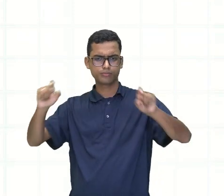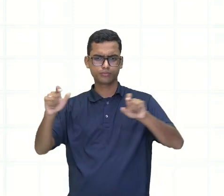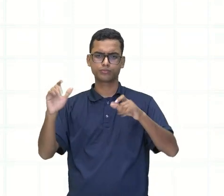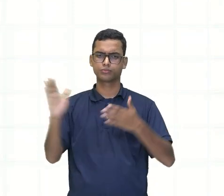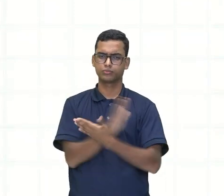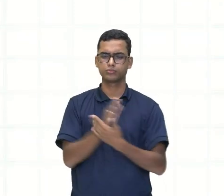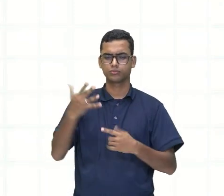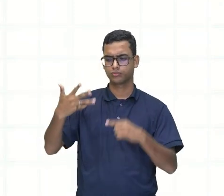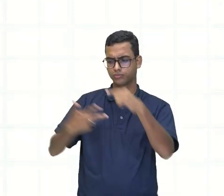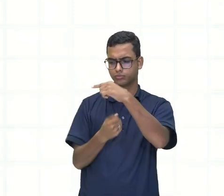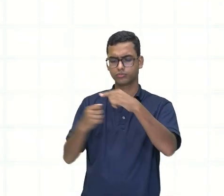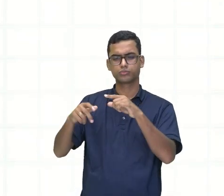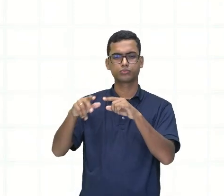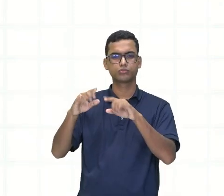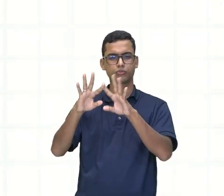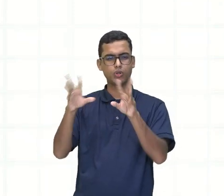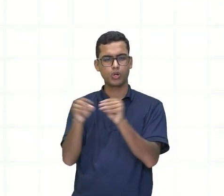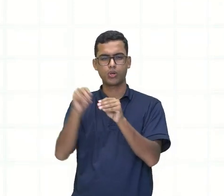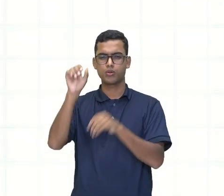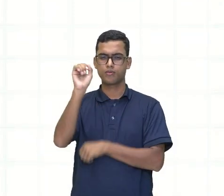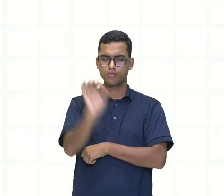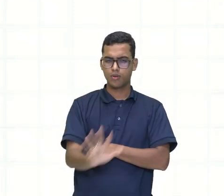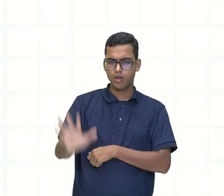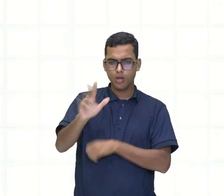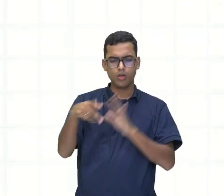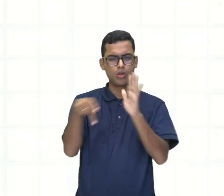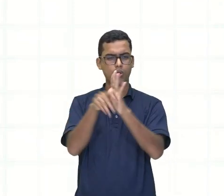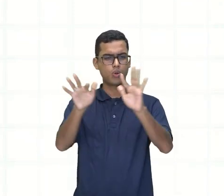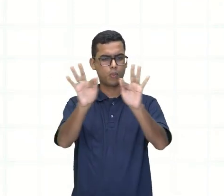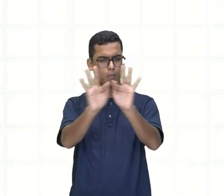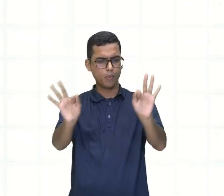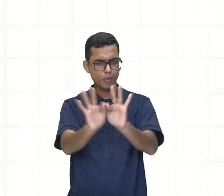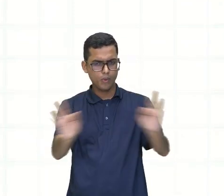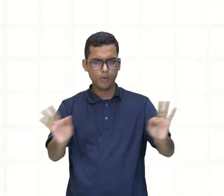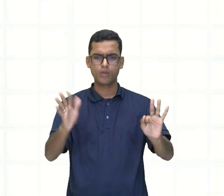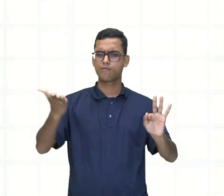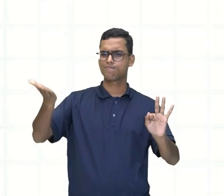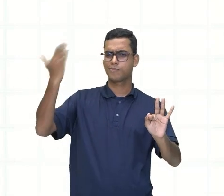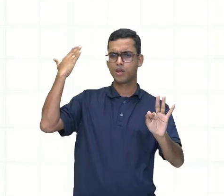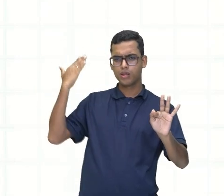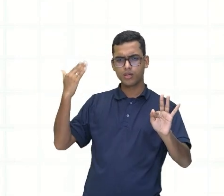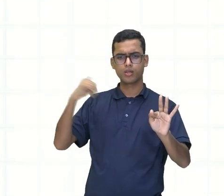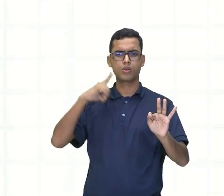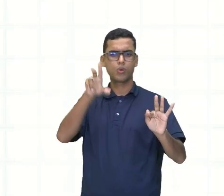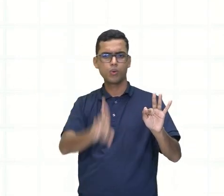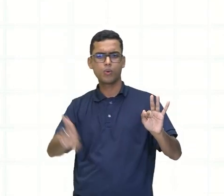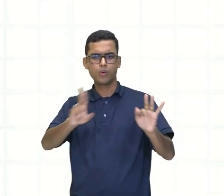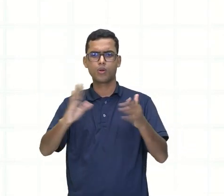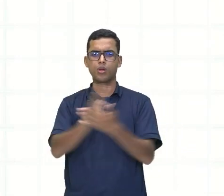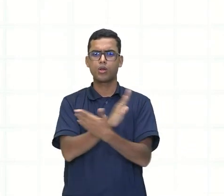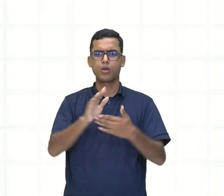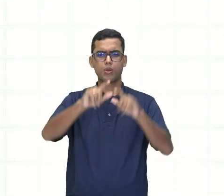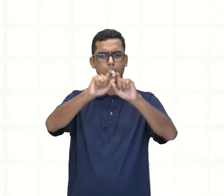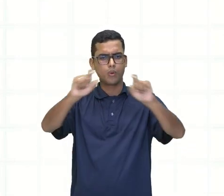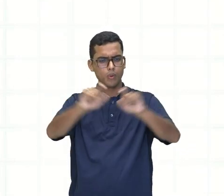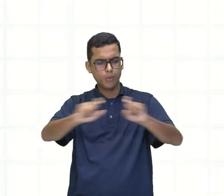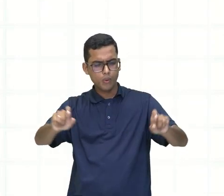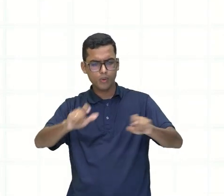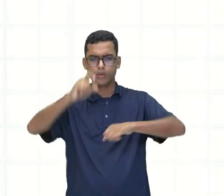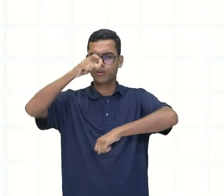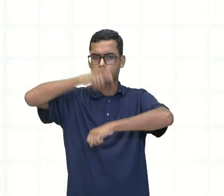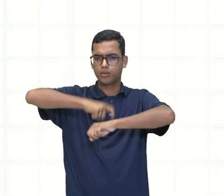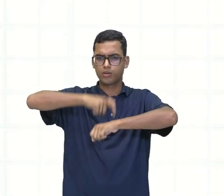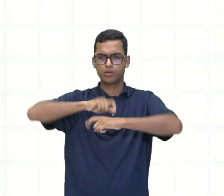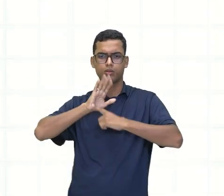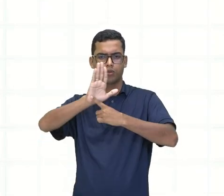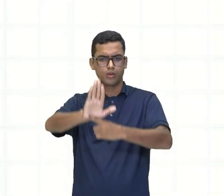Então, em geral, nas frases no passado, a gente utiliza algumas expressões de tempo, que a gente